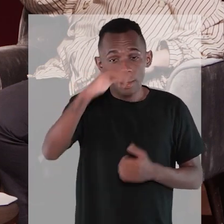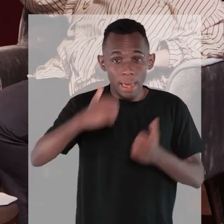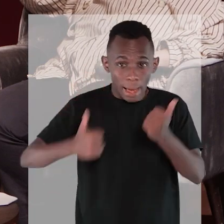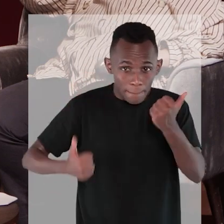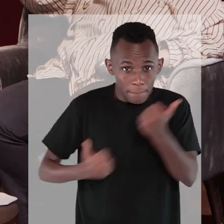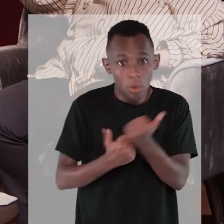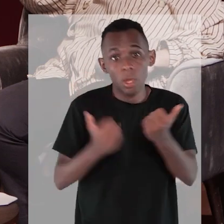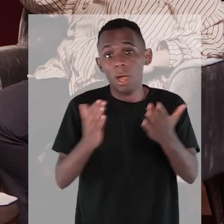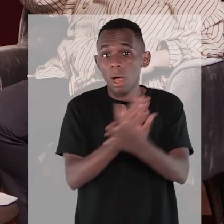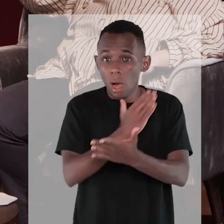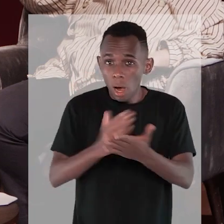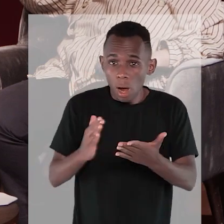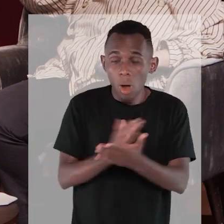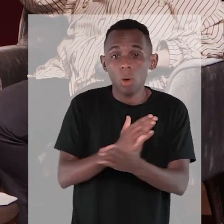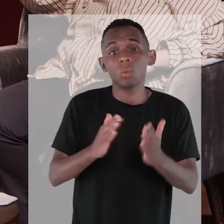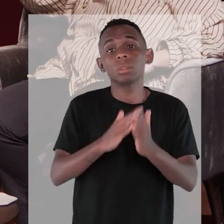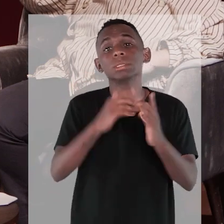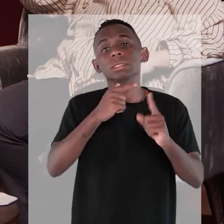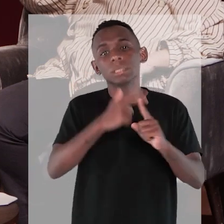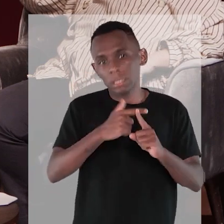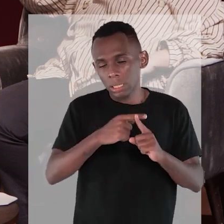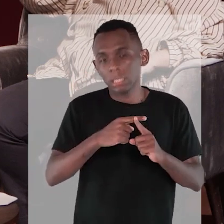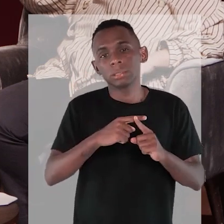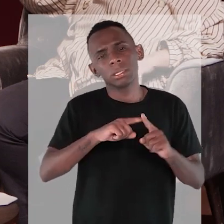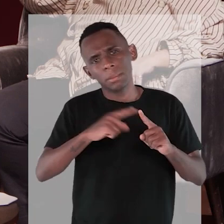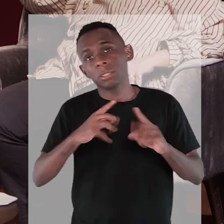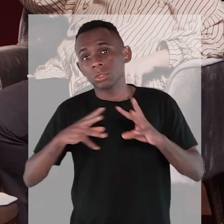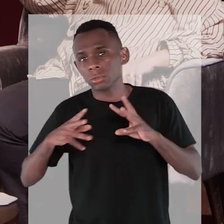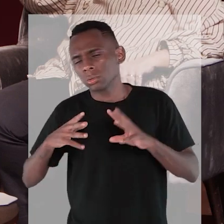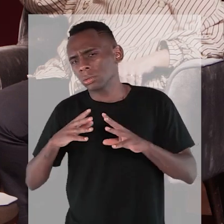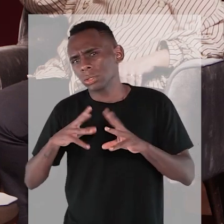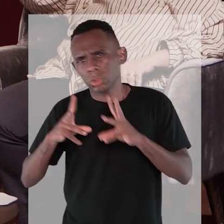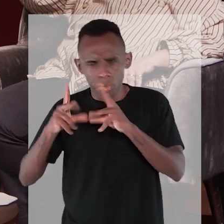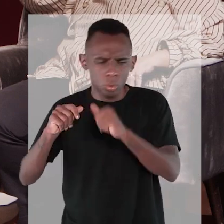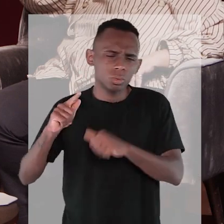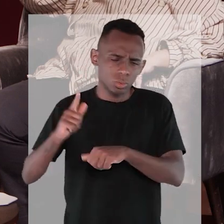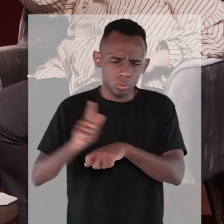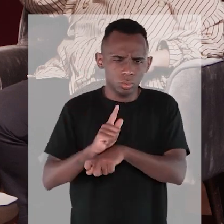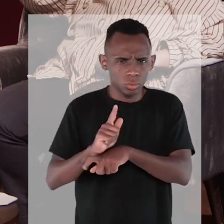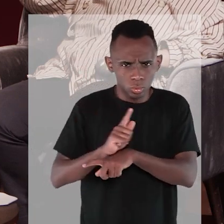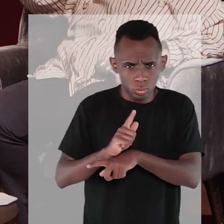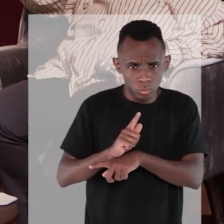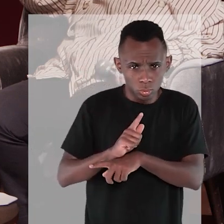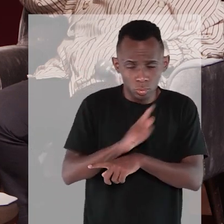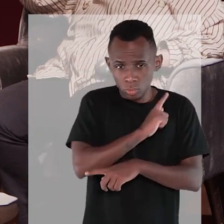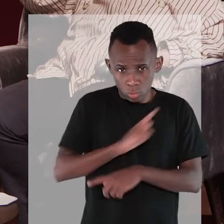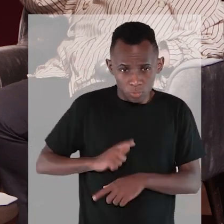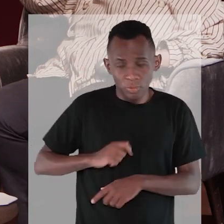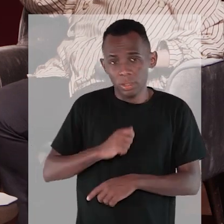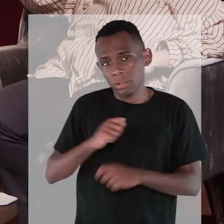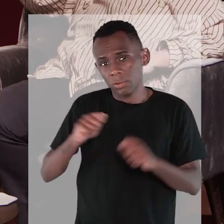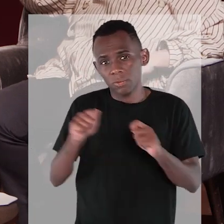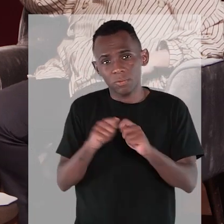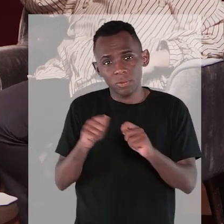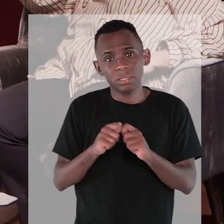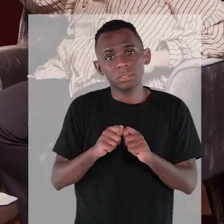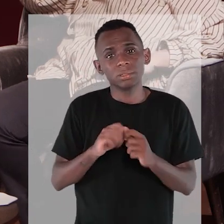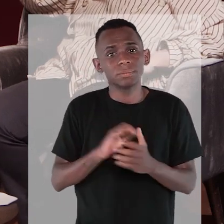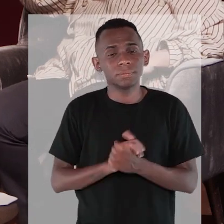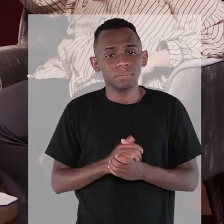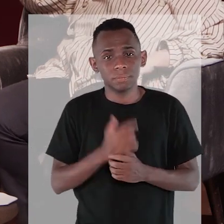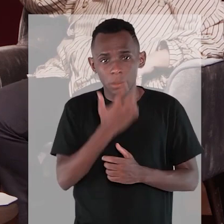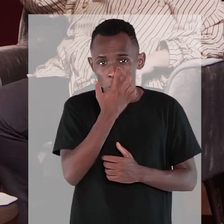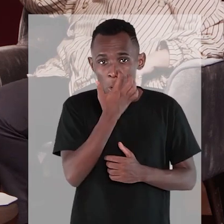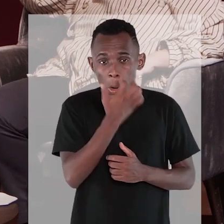porque isso vários governos fizeram, né? Não é porque ele, enfim, entrega o Ministério da Educação na mão deles, isso contribui